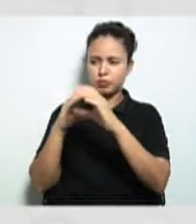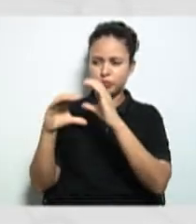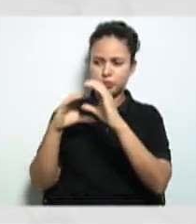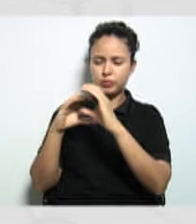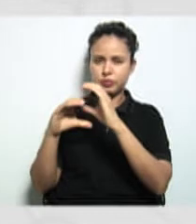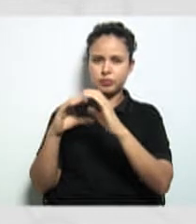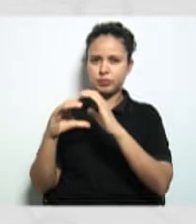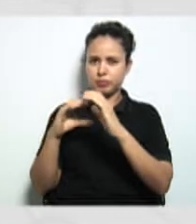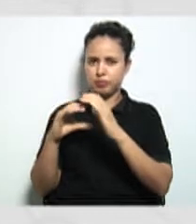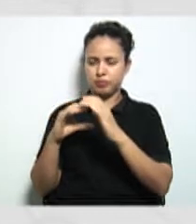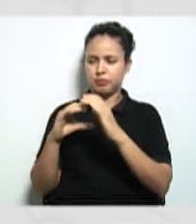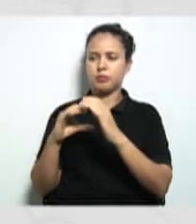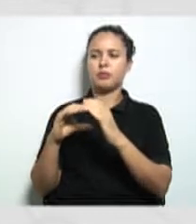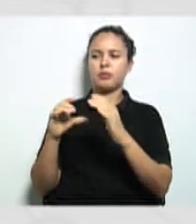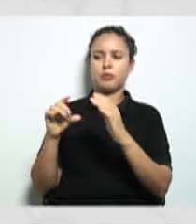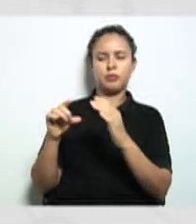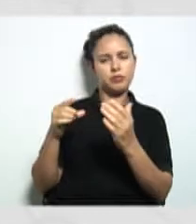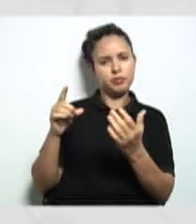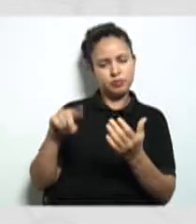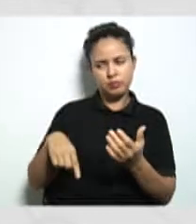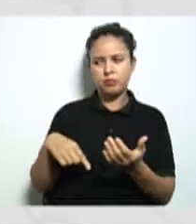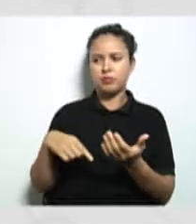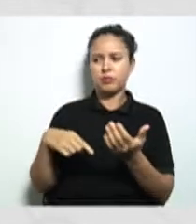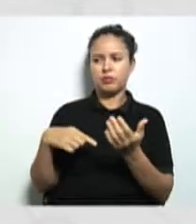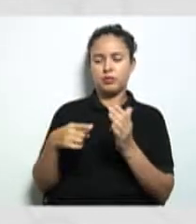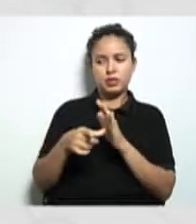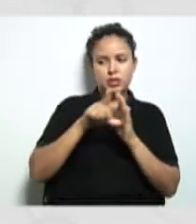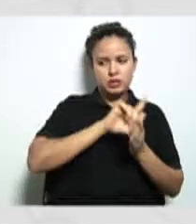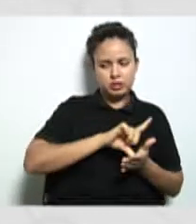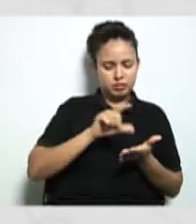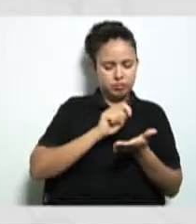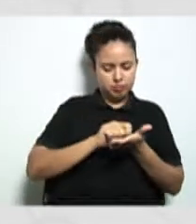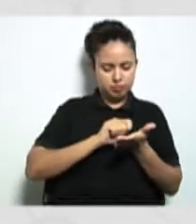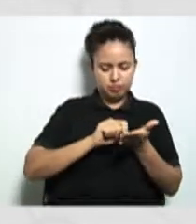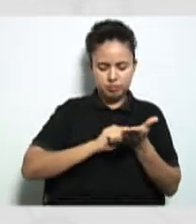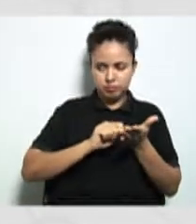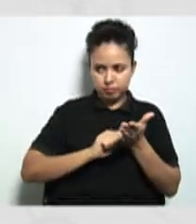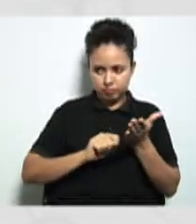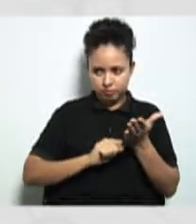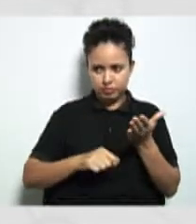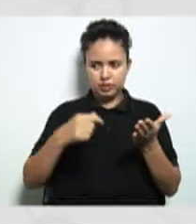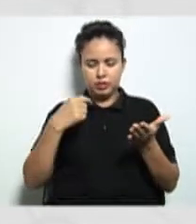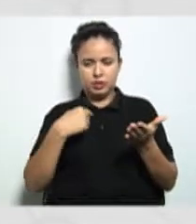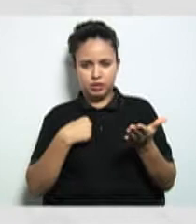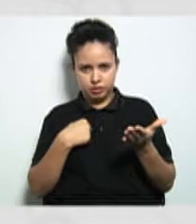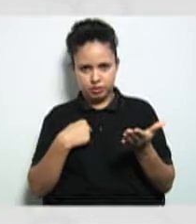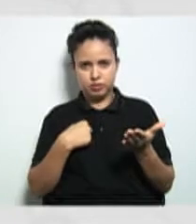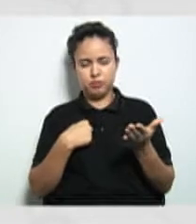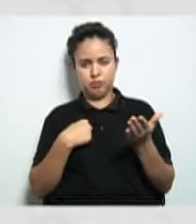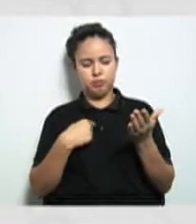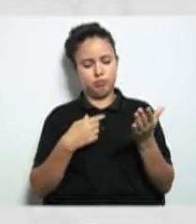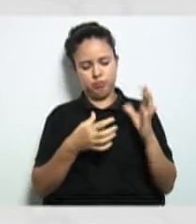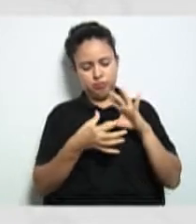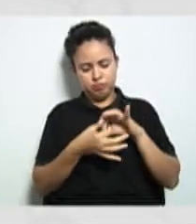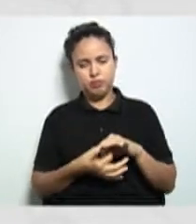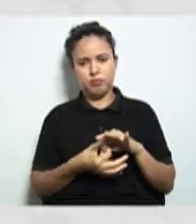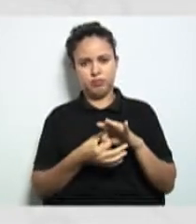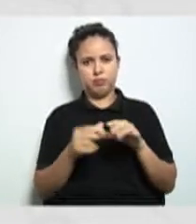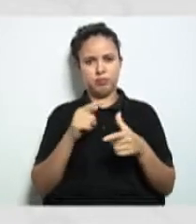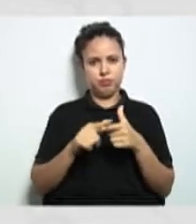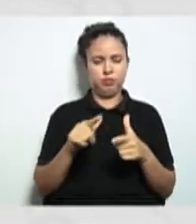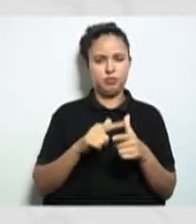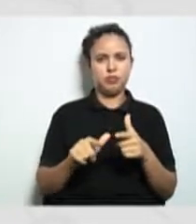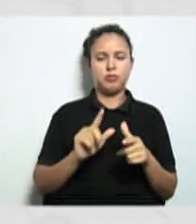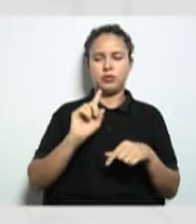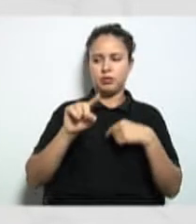roteiro prévio de perguntas relacionadas ao problema de pesquisa.